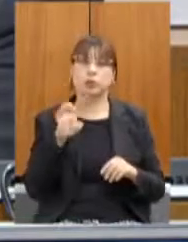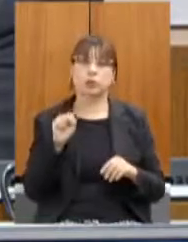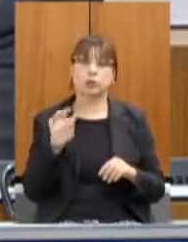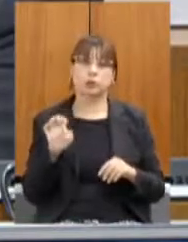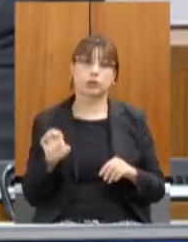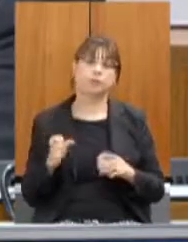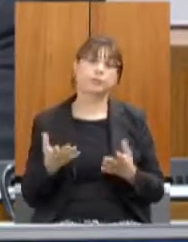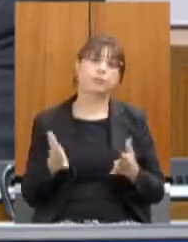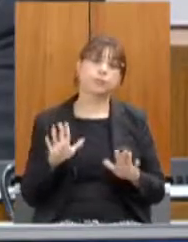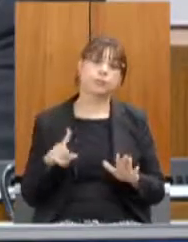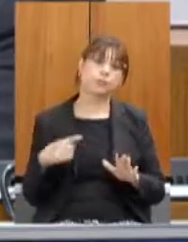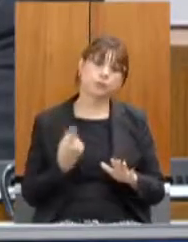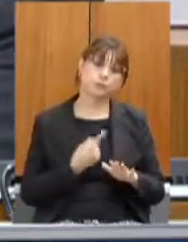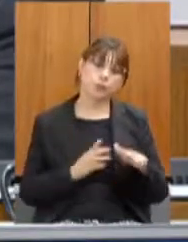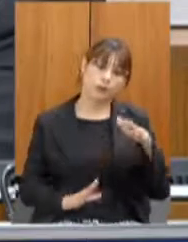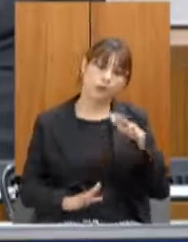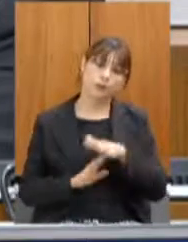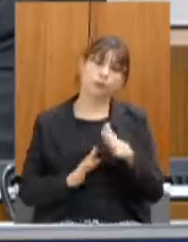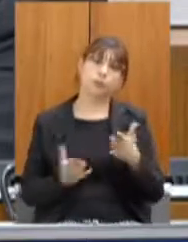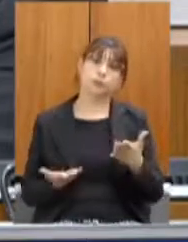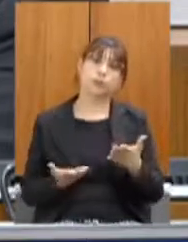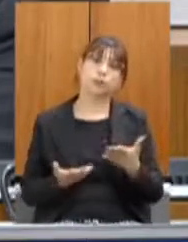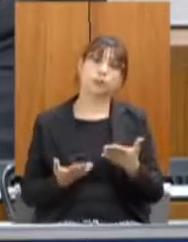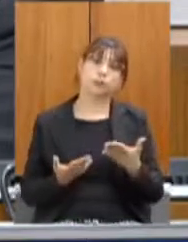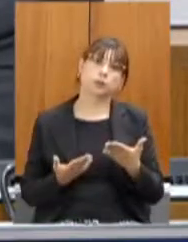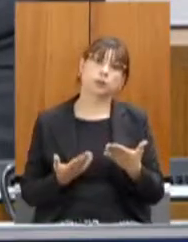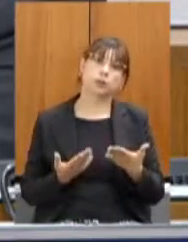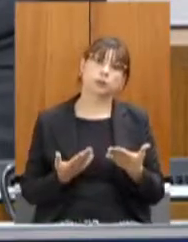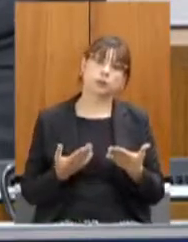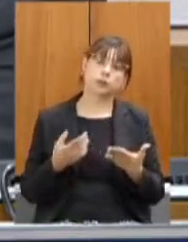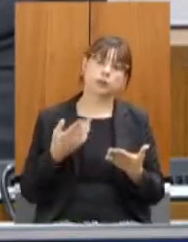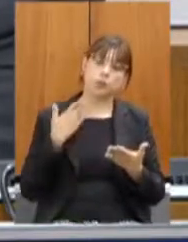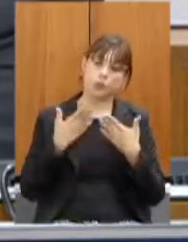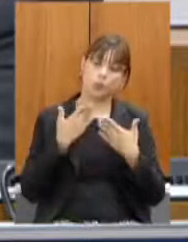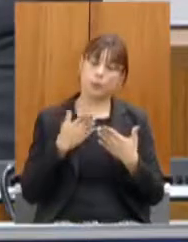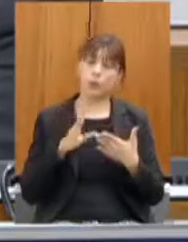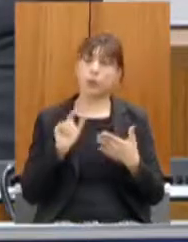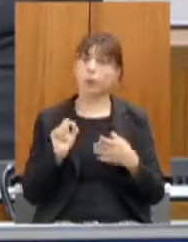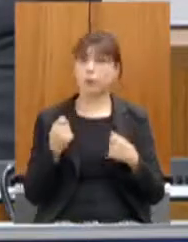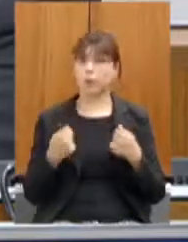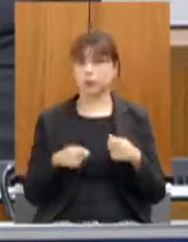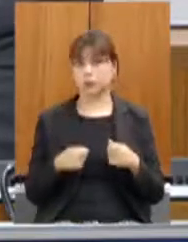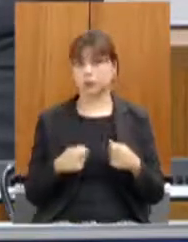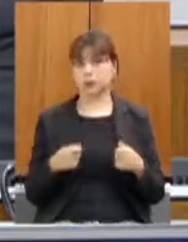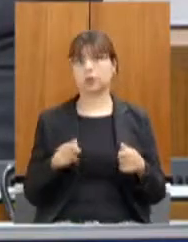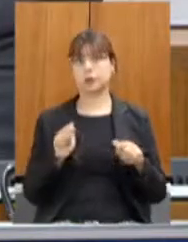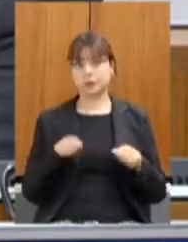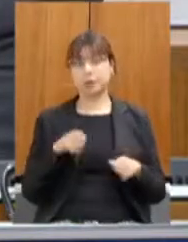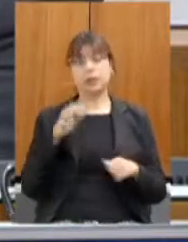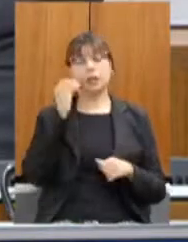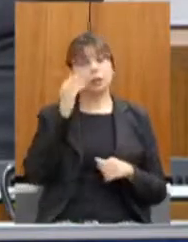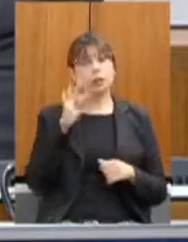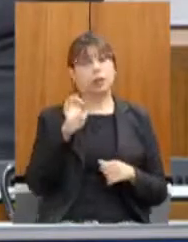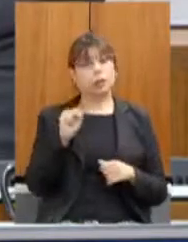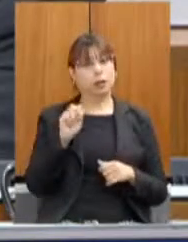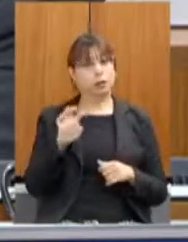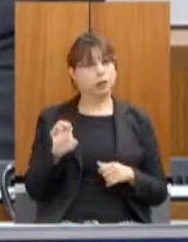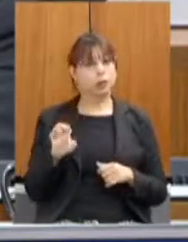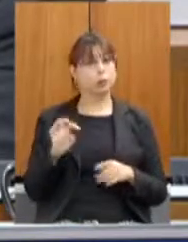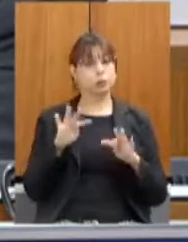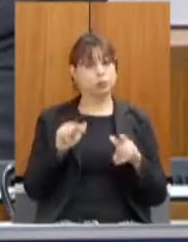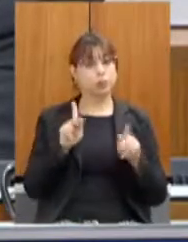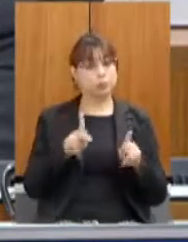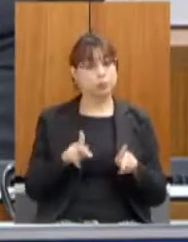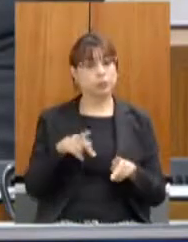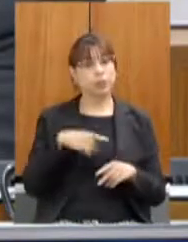nossa capacidade operacional está superdimensionado em relação à demanda nós estamos podendo fazer teste em todo mundo que tem